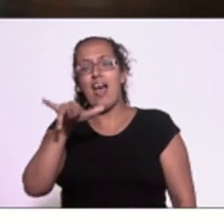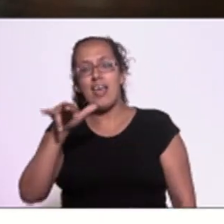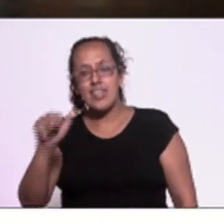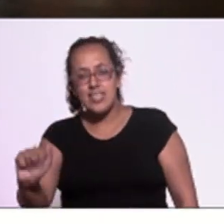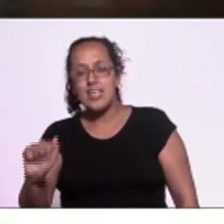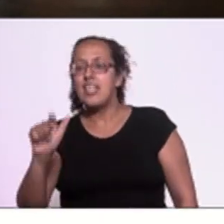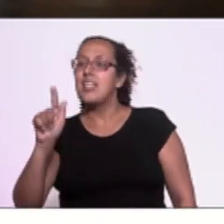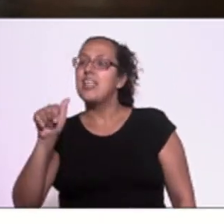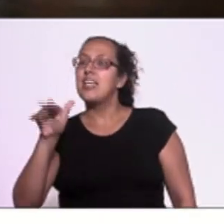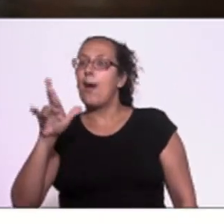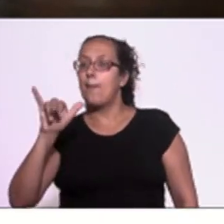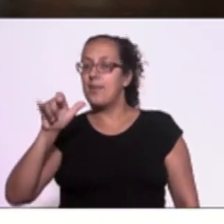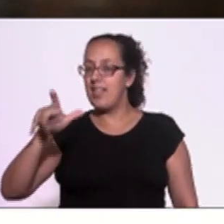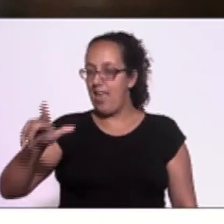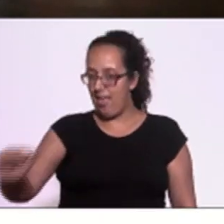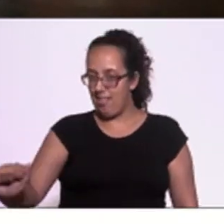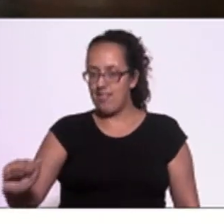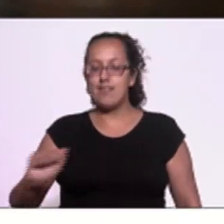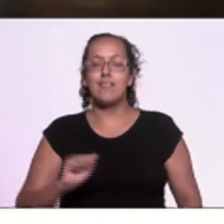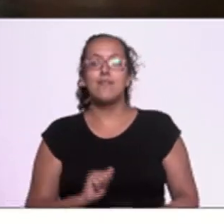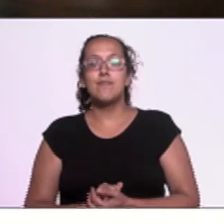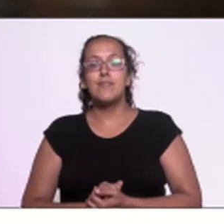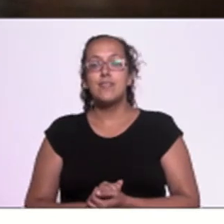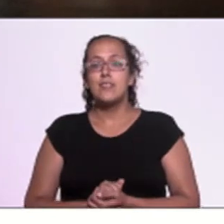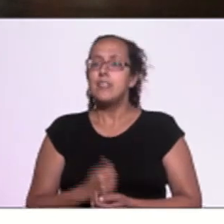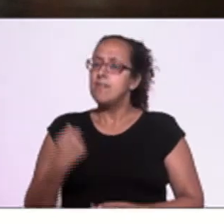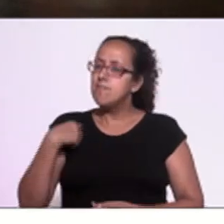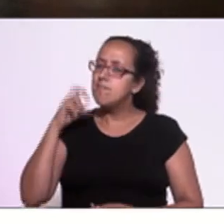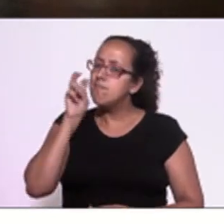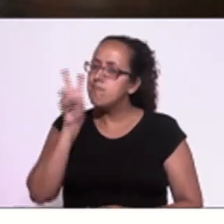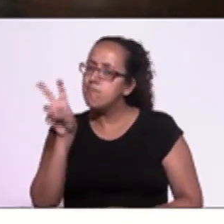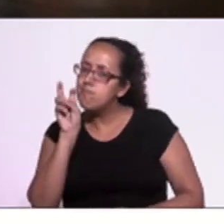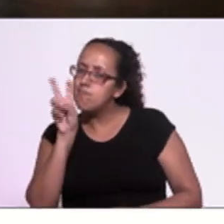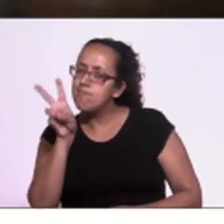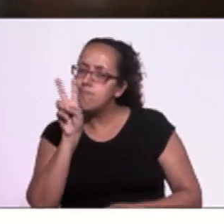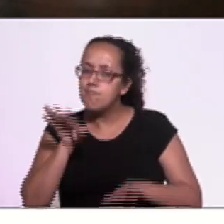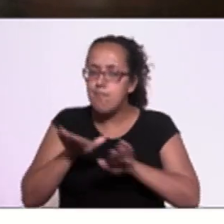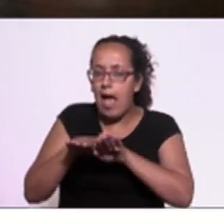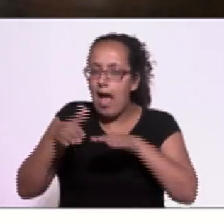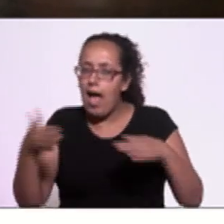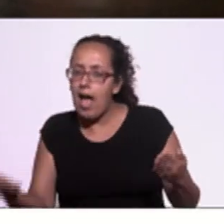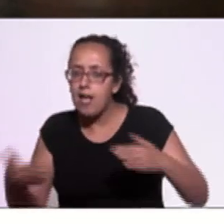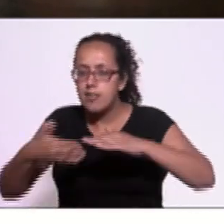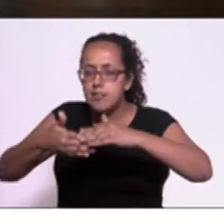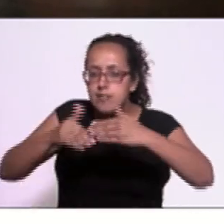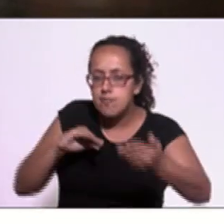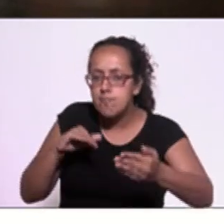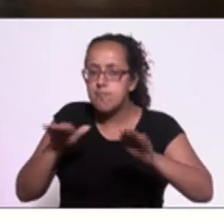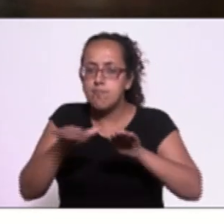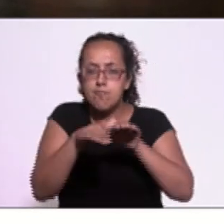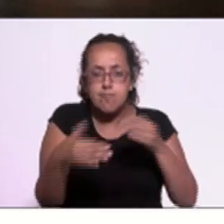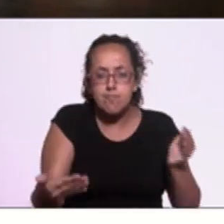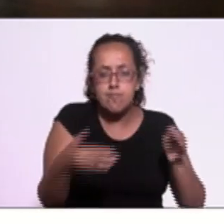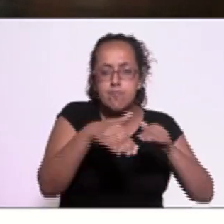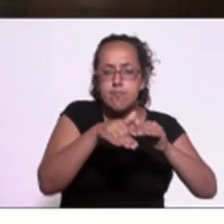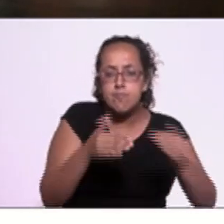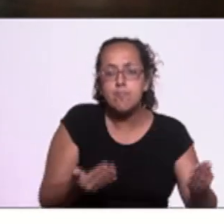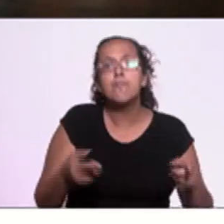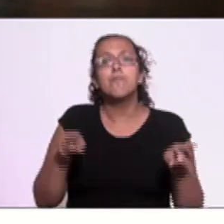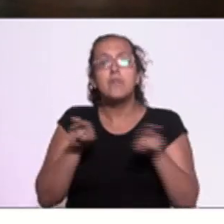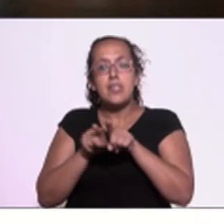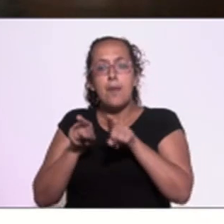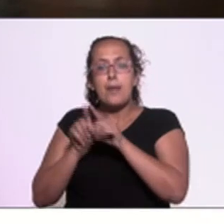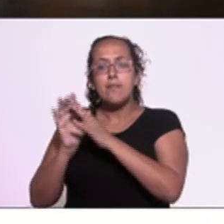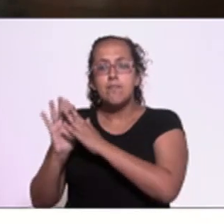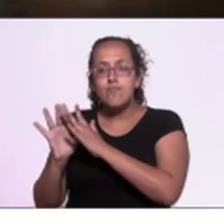Santos e Gabriela Bittencourt. Eu acompanhei a abertura das caixas e também participei do processo